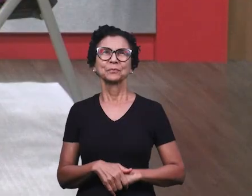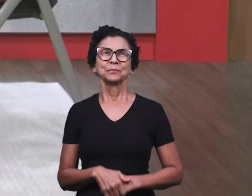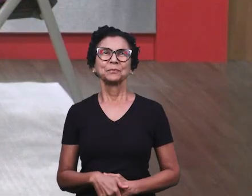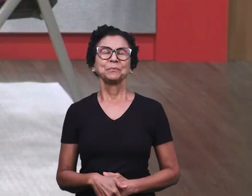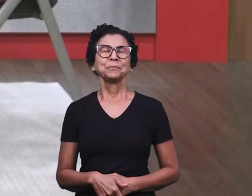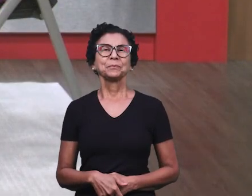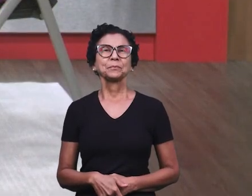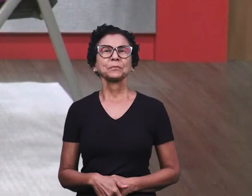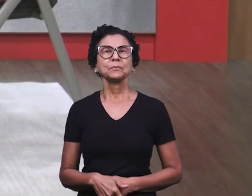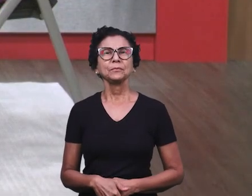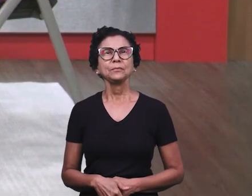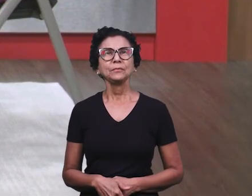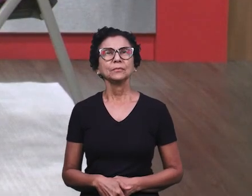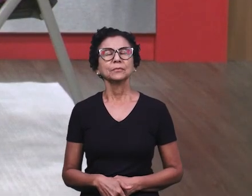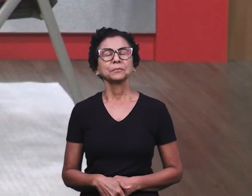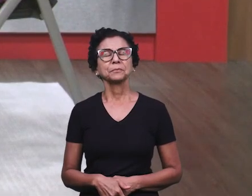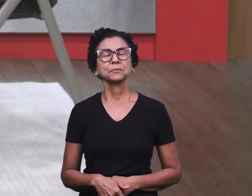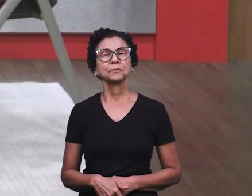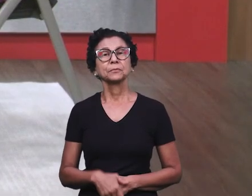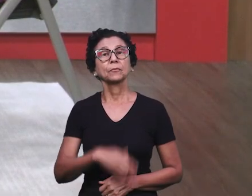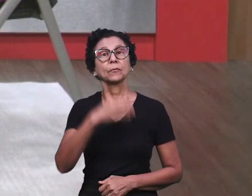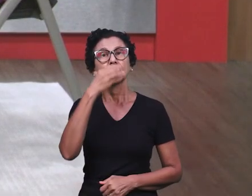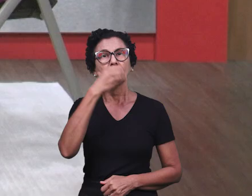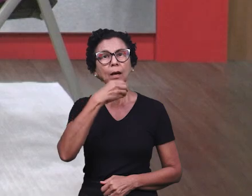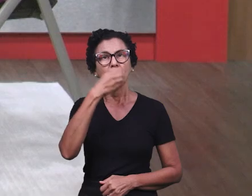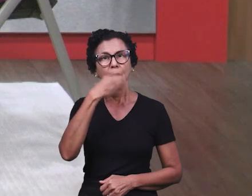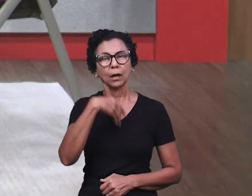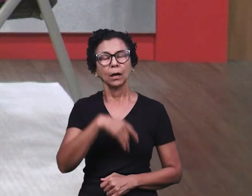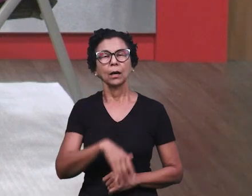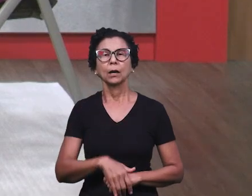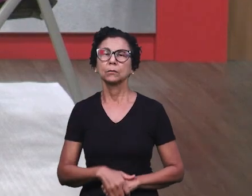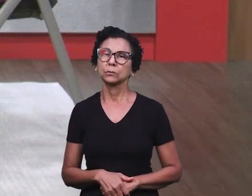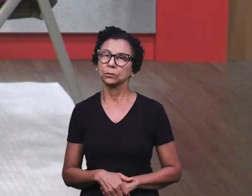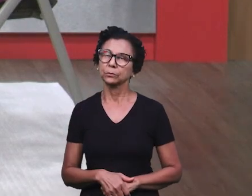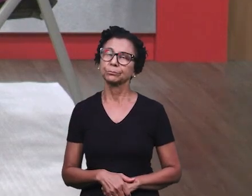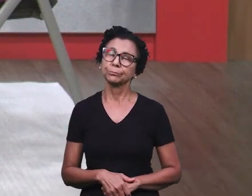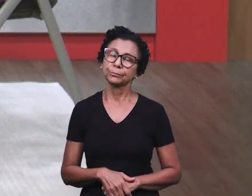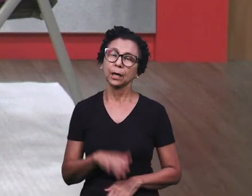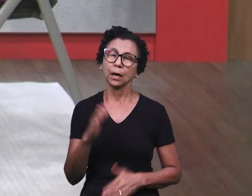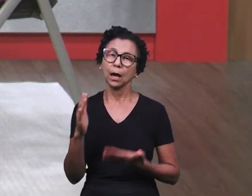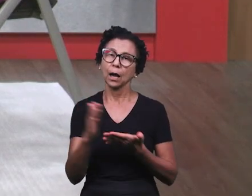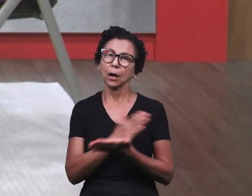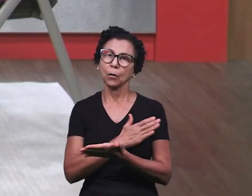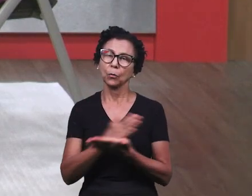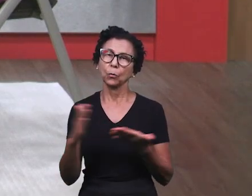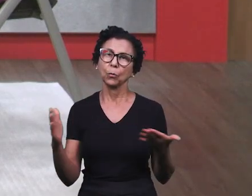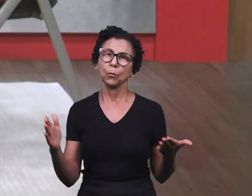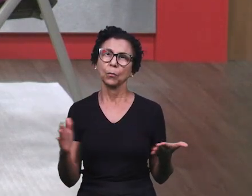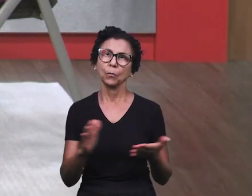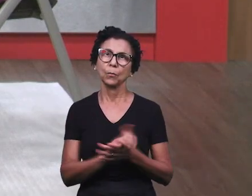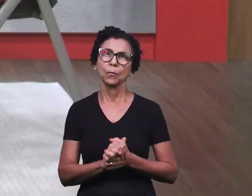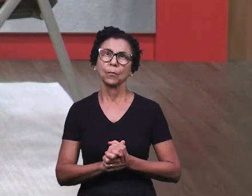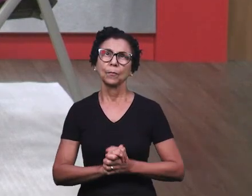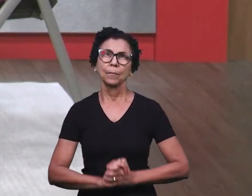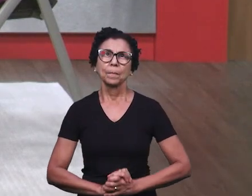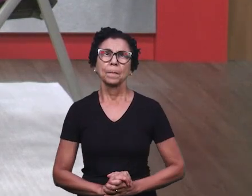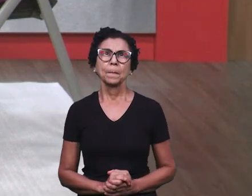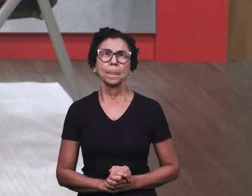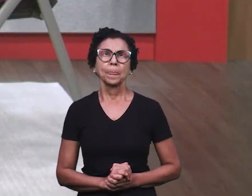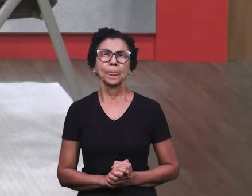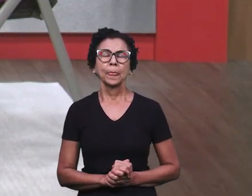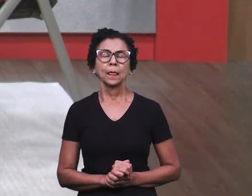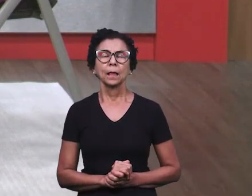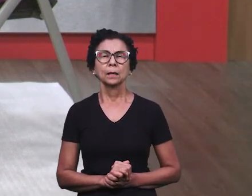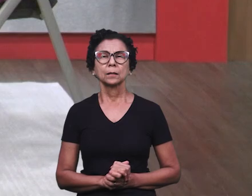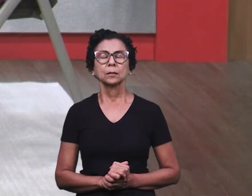maneira geral. Então, nós sabemos que a fruta tem restrição para o diabético. Existe uma dieta chamada dieta DASH,